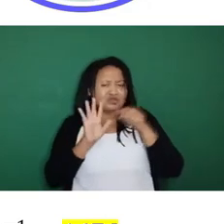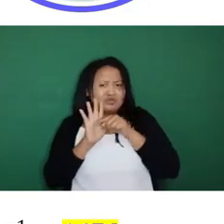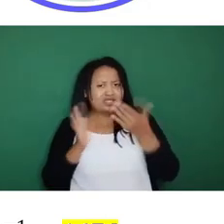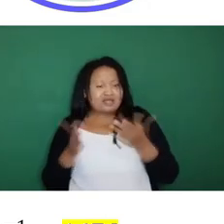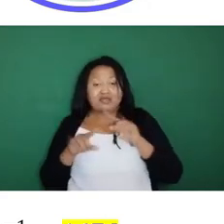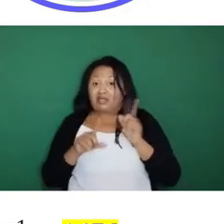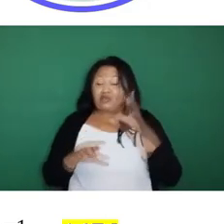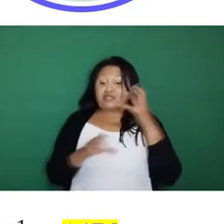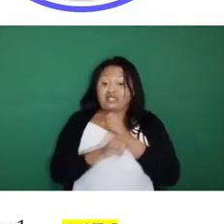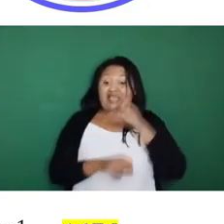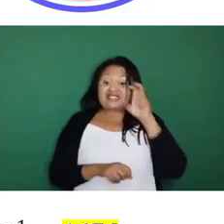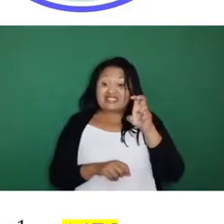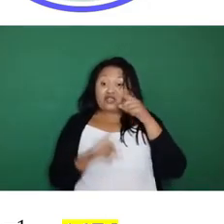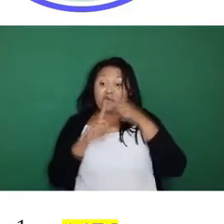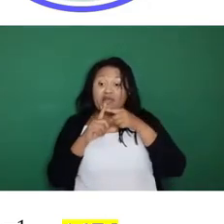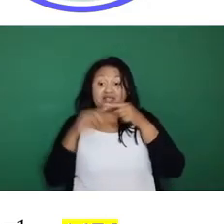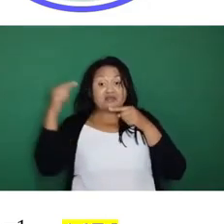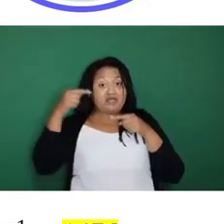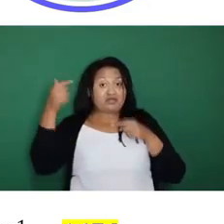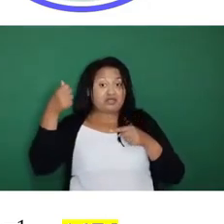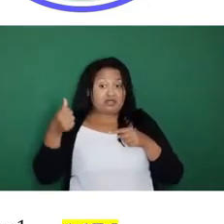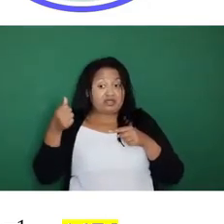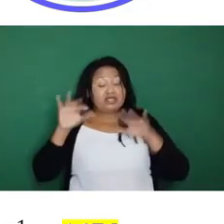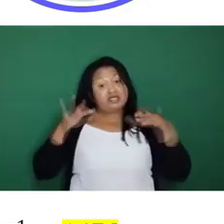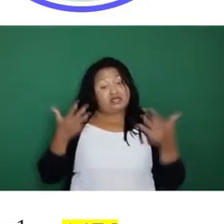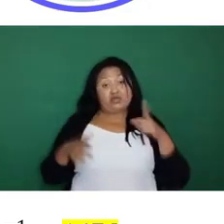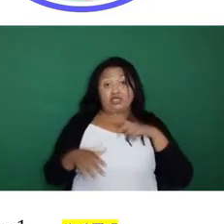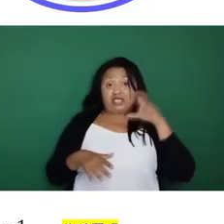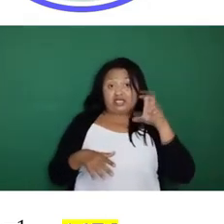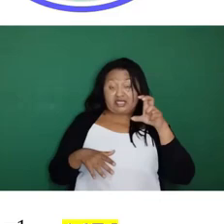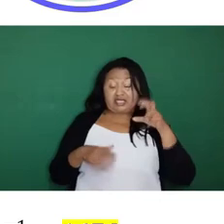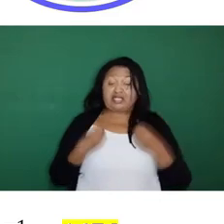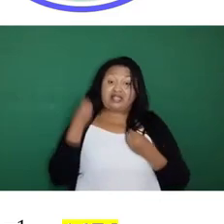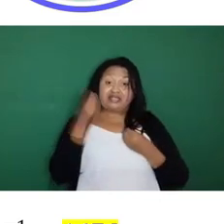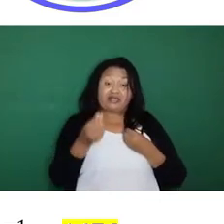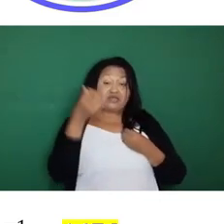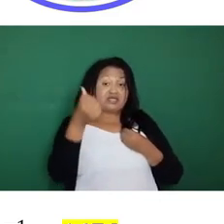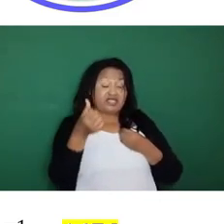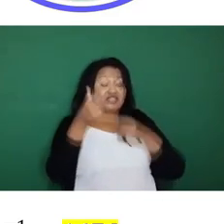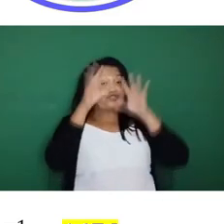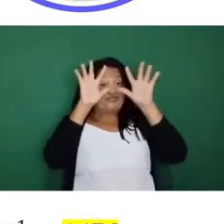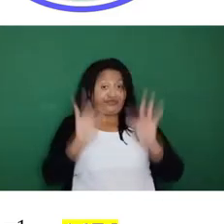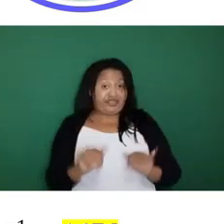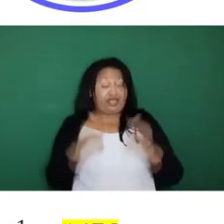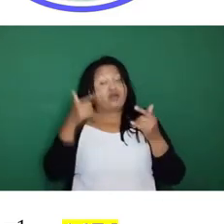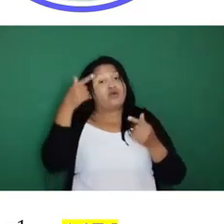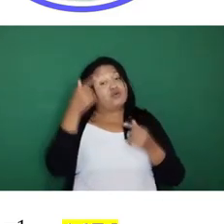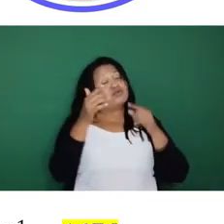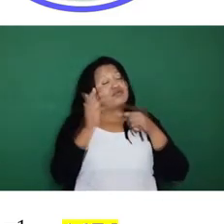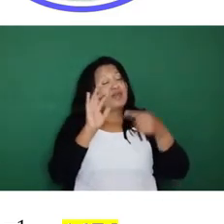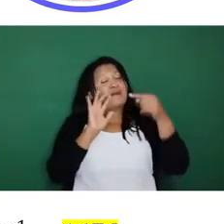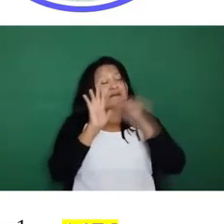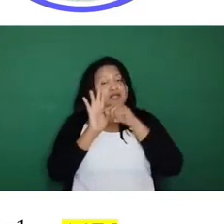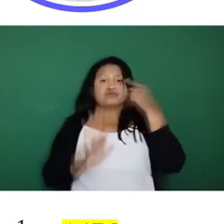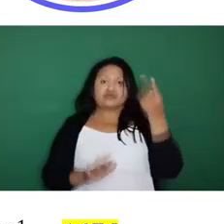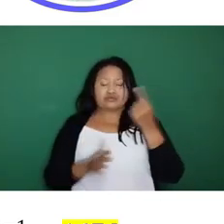eu fiz uma soma 5 + -6 Então eu tinha 5 e tava devendo seis então fiquei no final devendo um ainda então